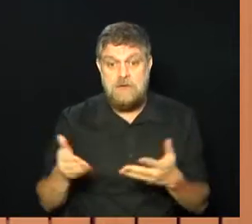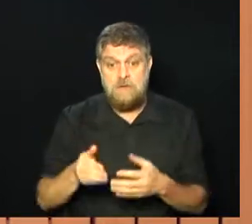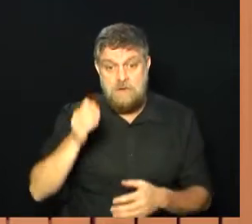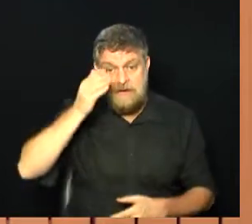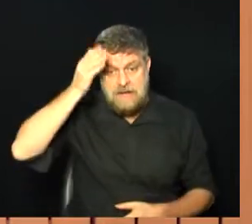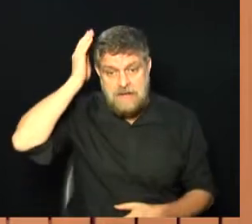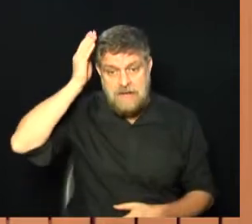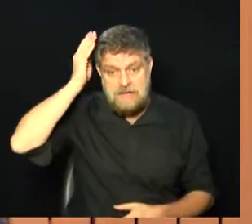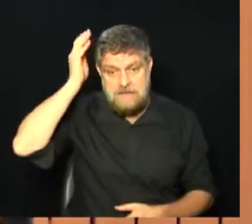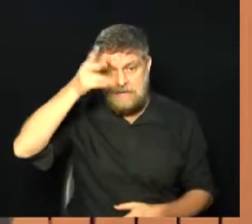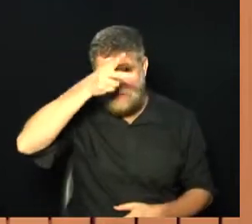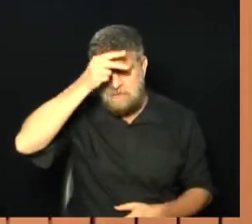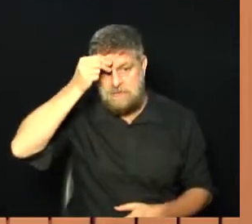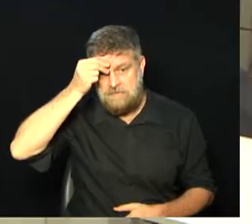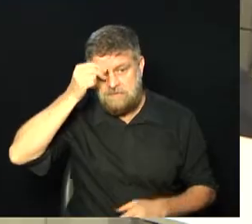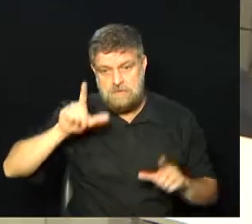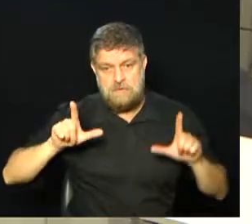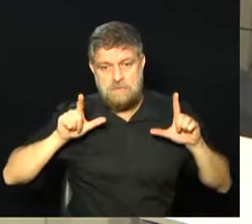Excelência.